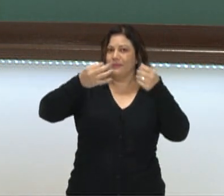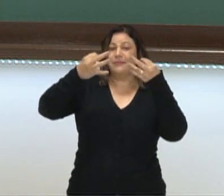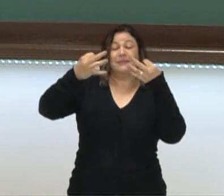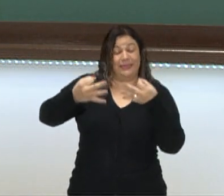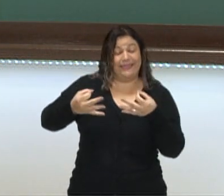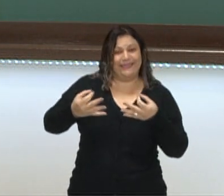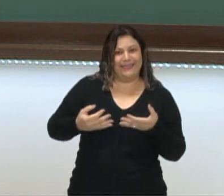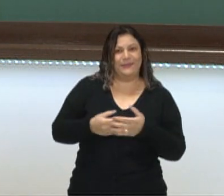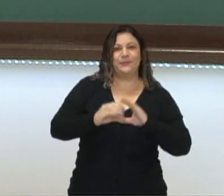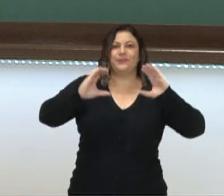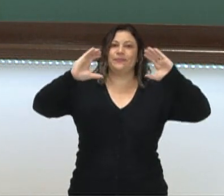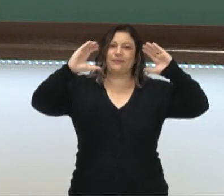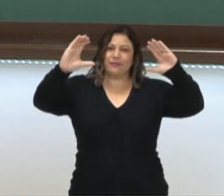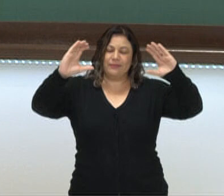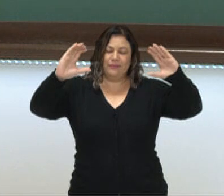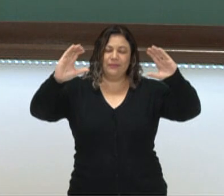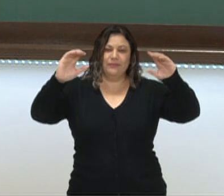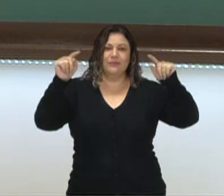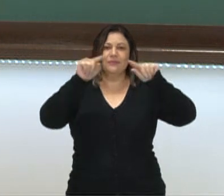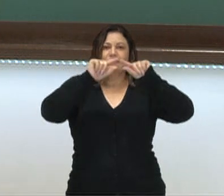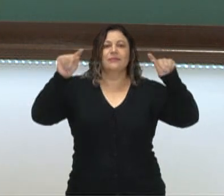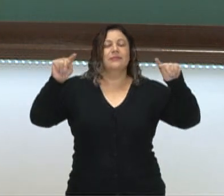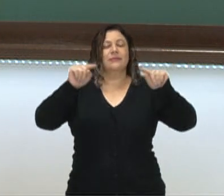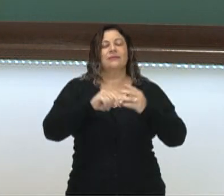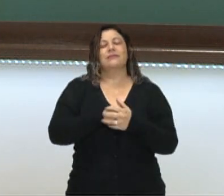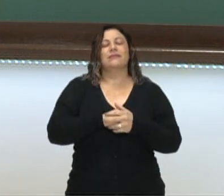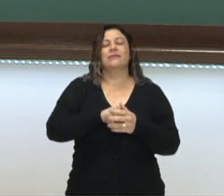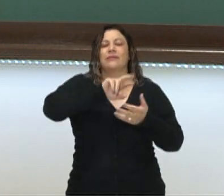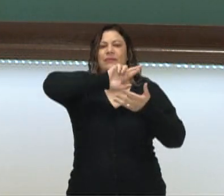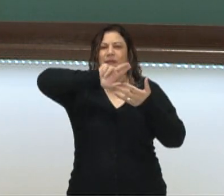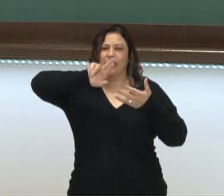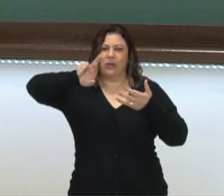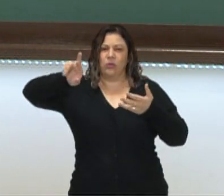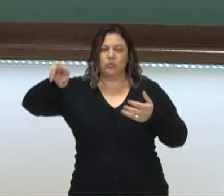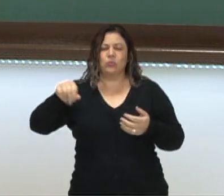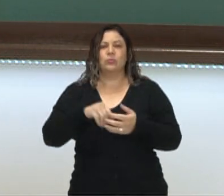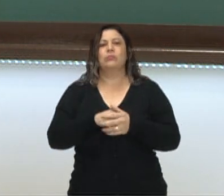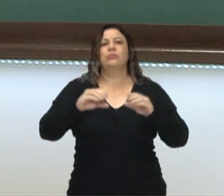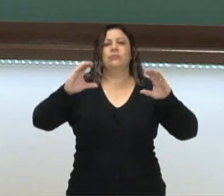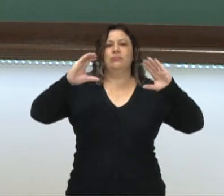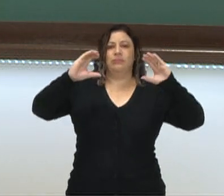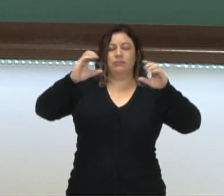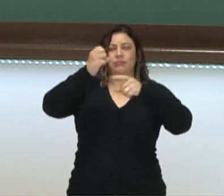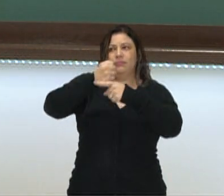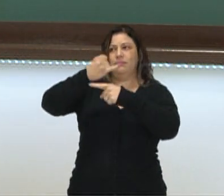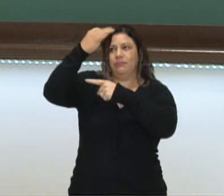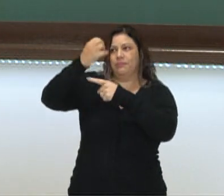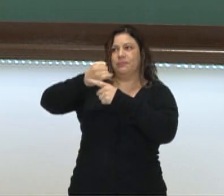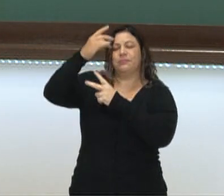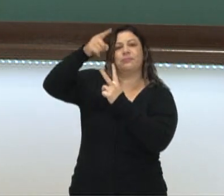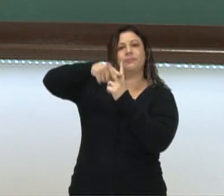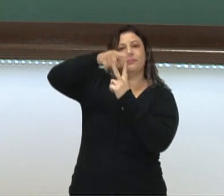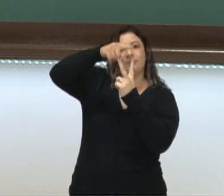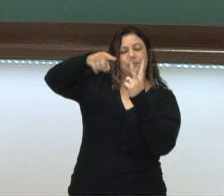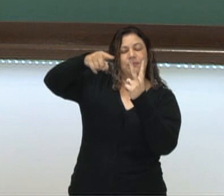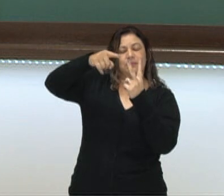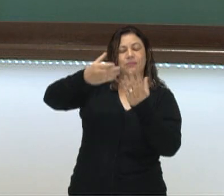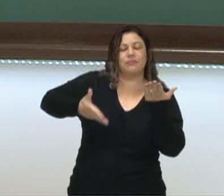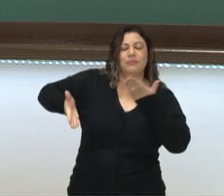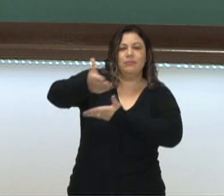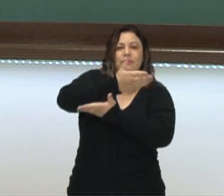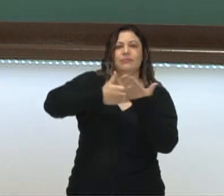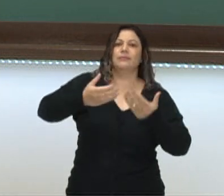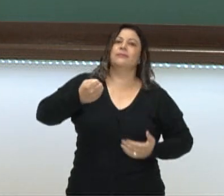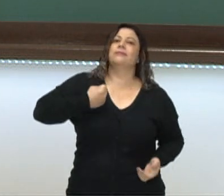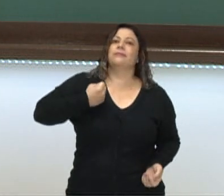expressões. Expressões, né, com as 4 operações, com potência, raiz, tudo envolvendo números